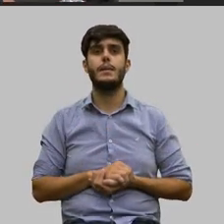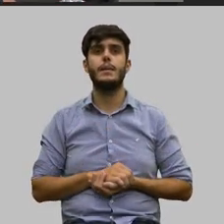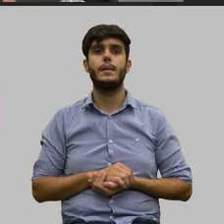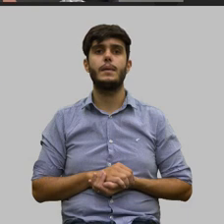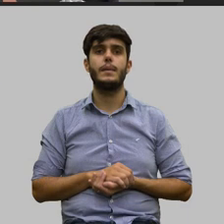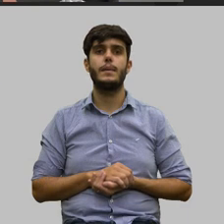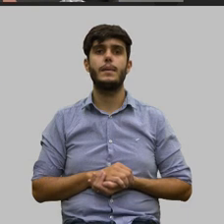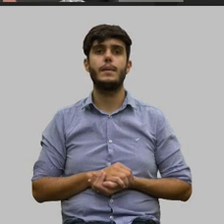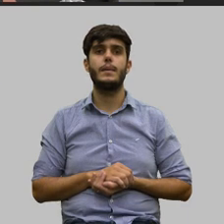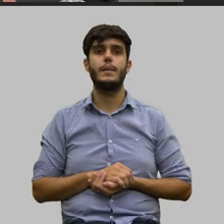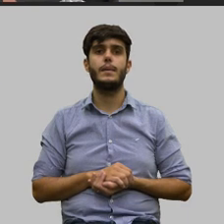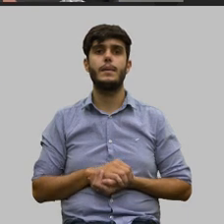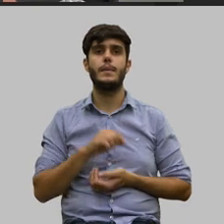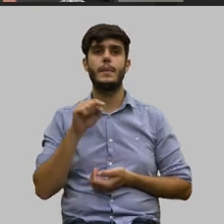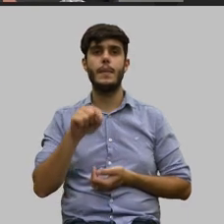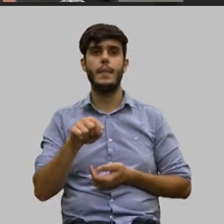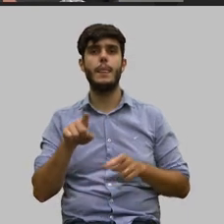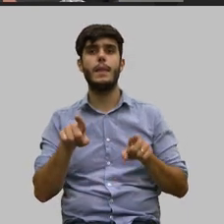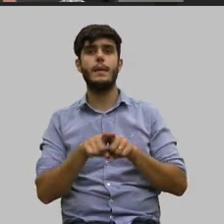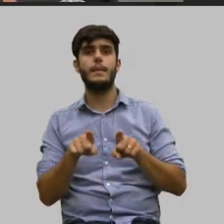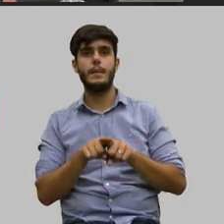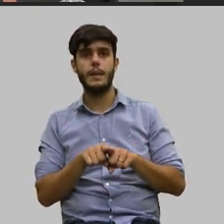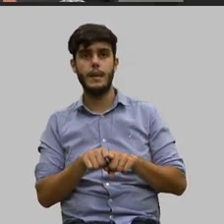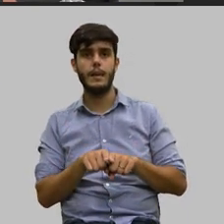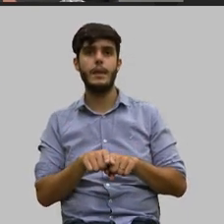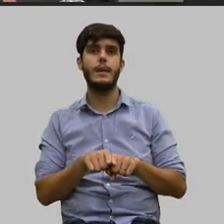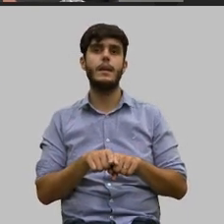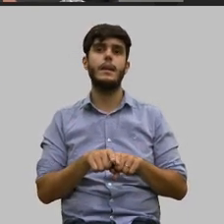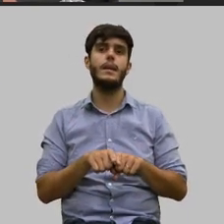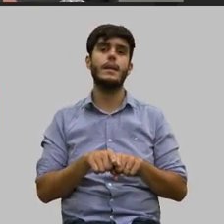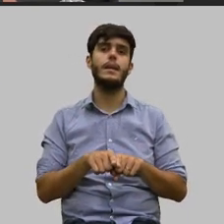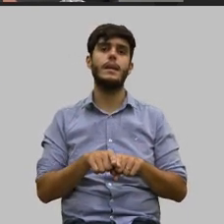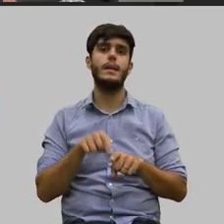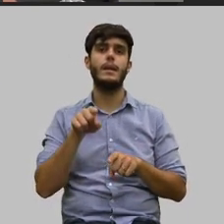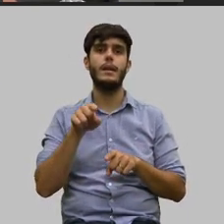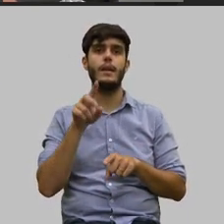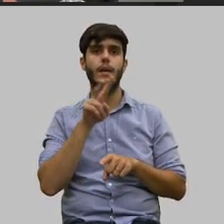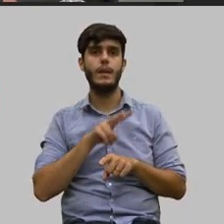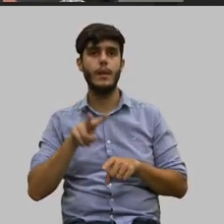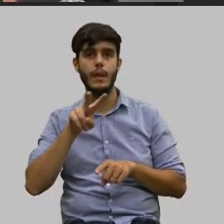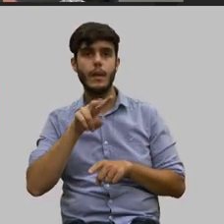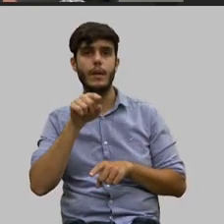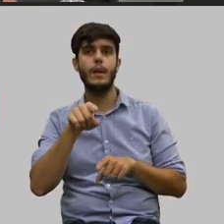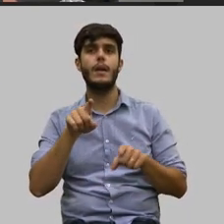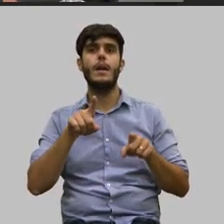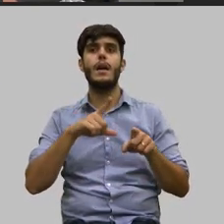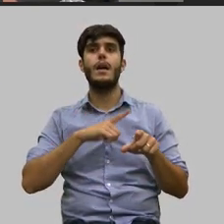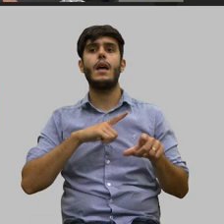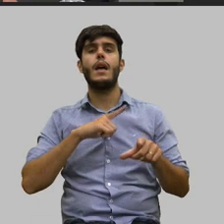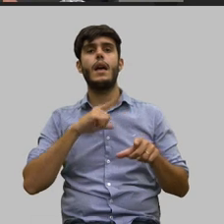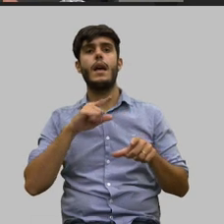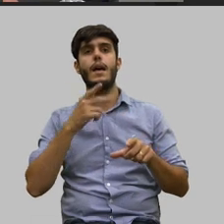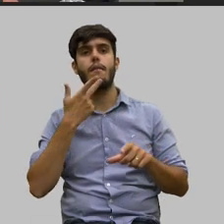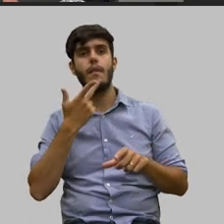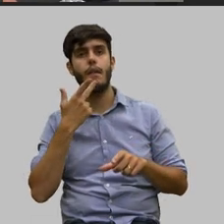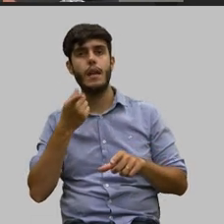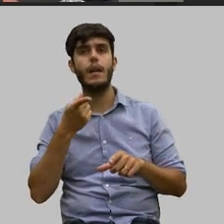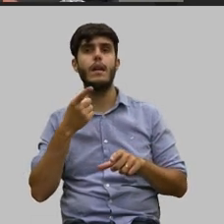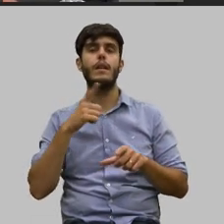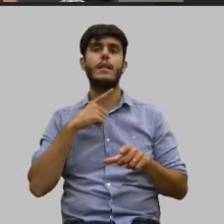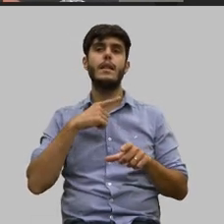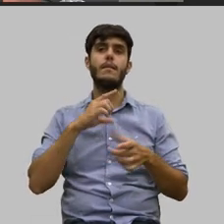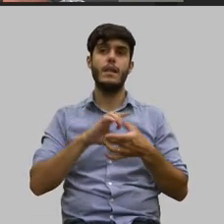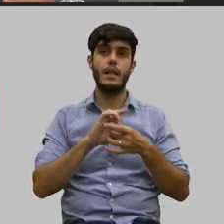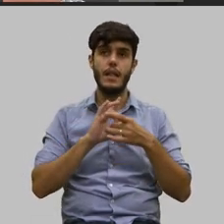Junho do ano que vem 2025 e também numa inserção nova fizemos aí a eh tivemos autorização